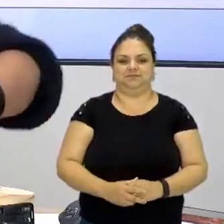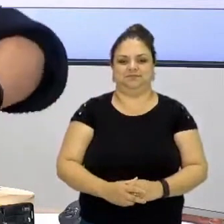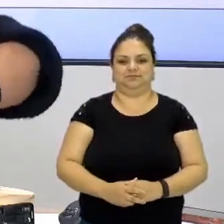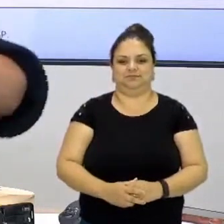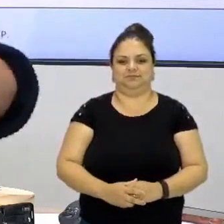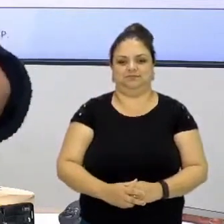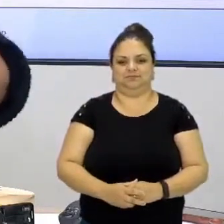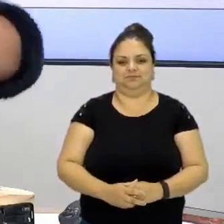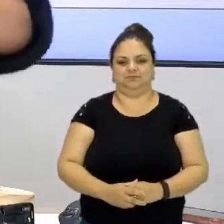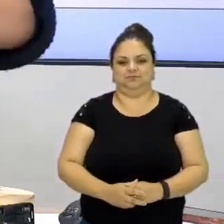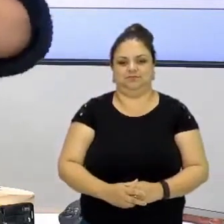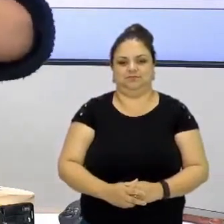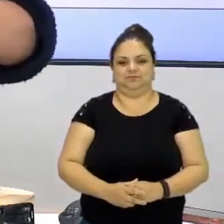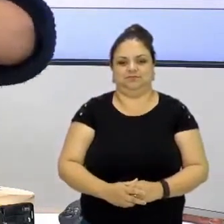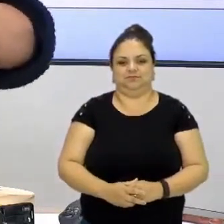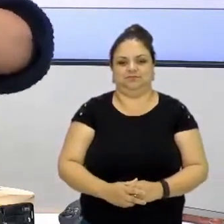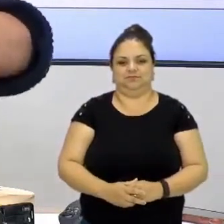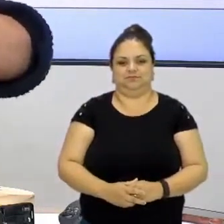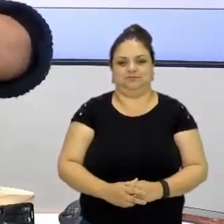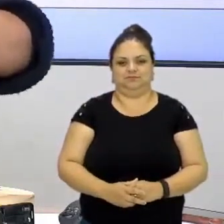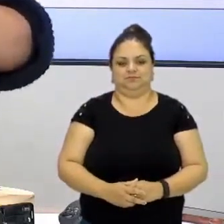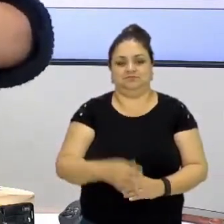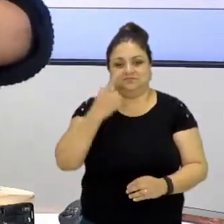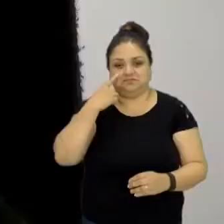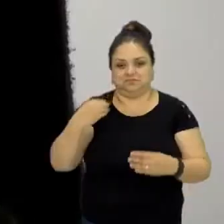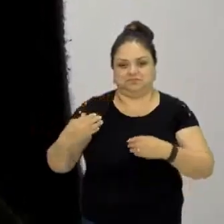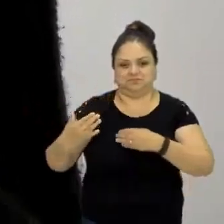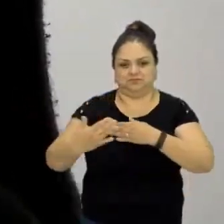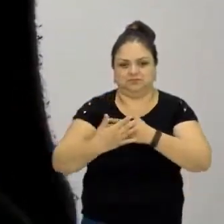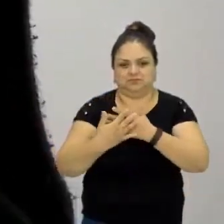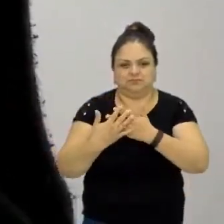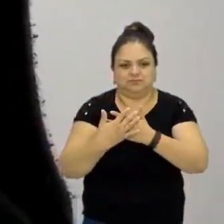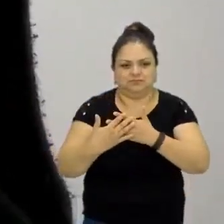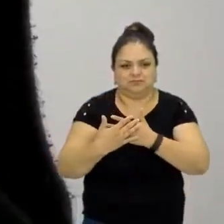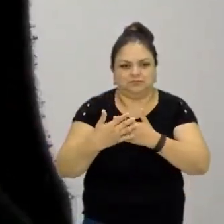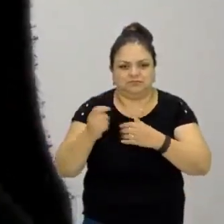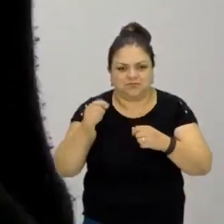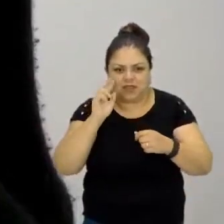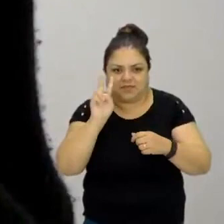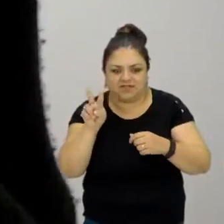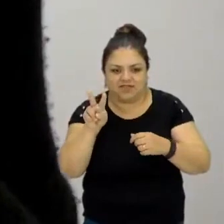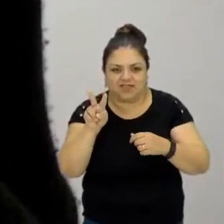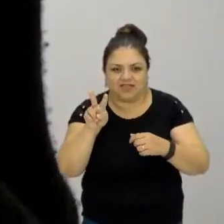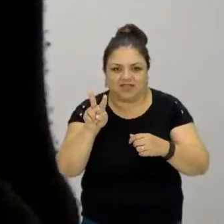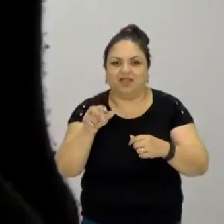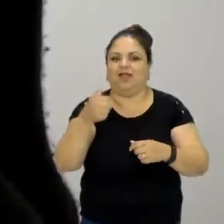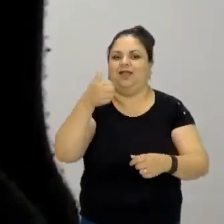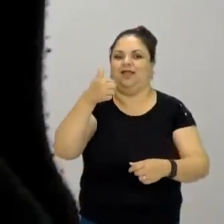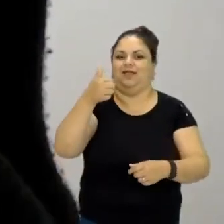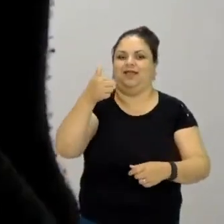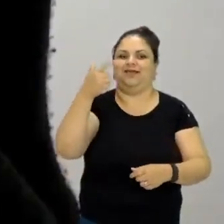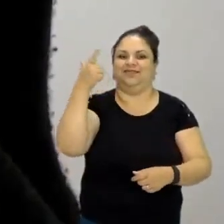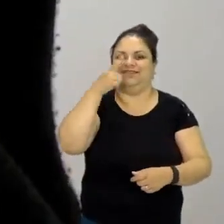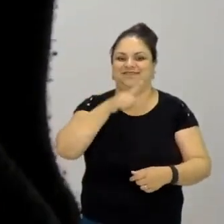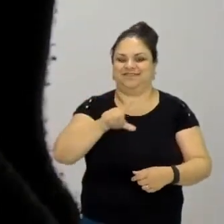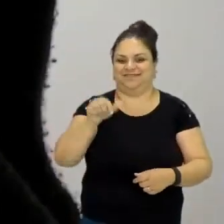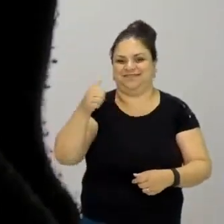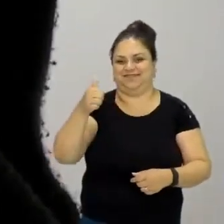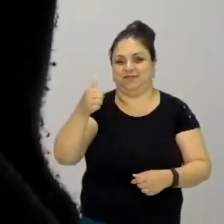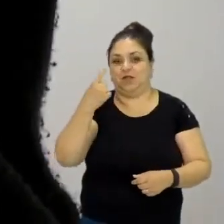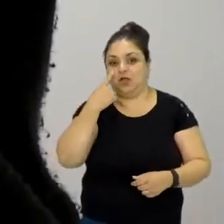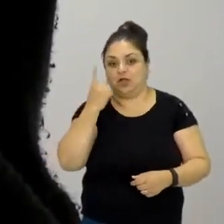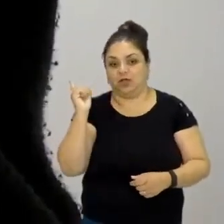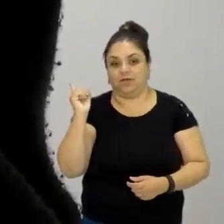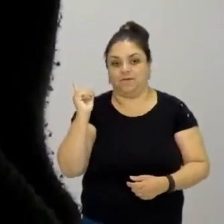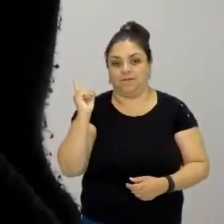Se eu colocar meu casaco por cima, se dá mais contraste. Dá pra ver melhor assim, talvez, Félix? Ah, dá. Sucesso. Então, ó, deu